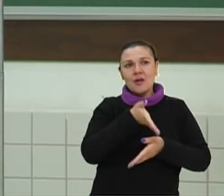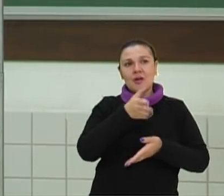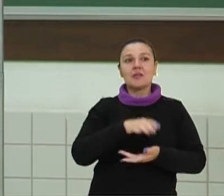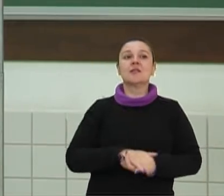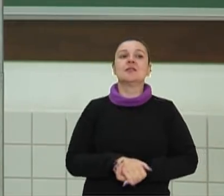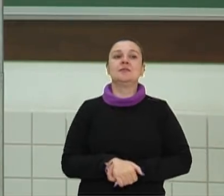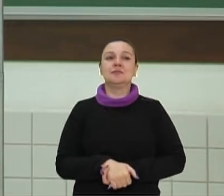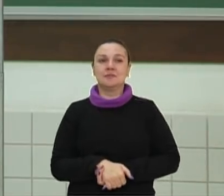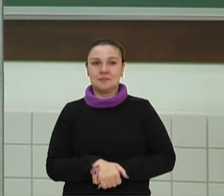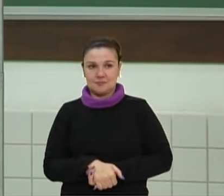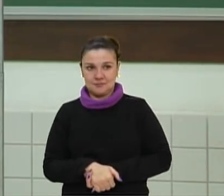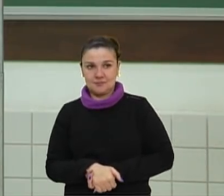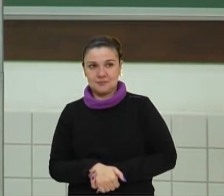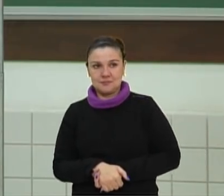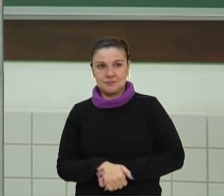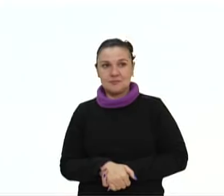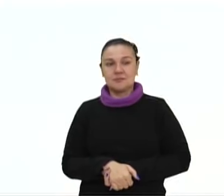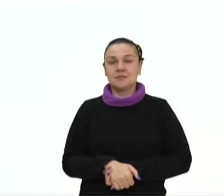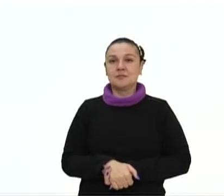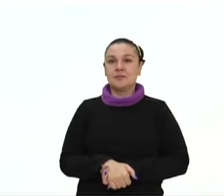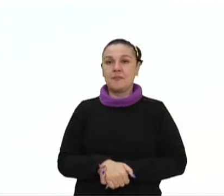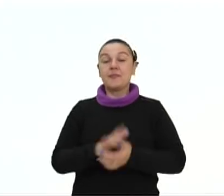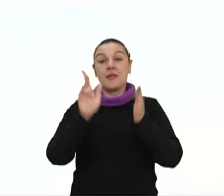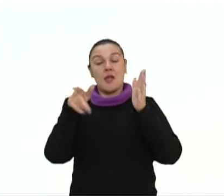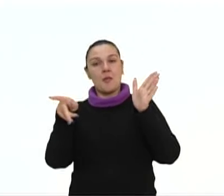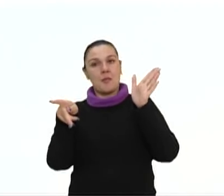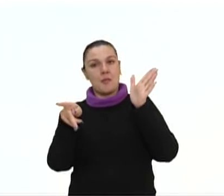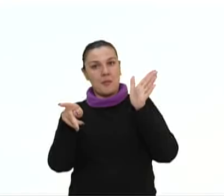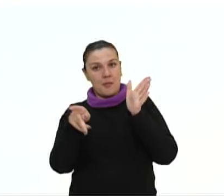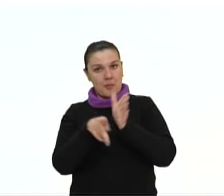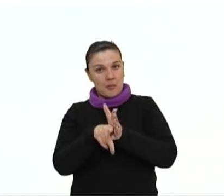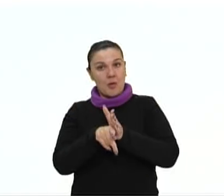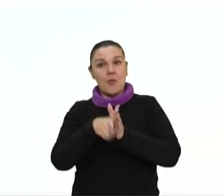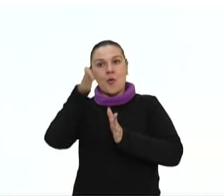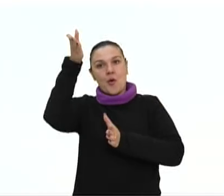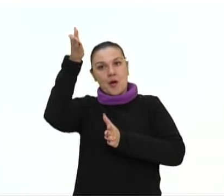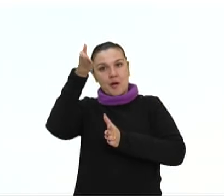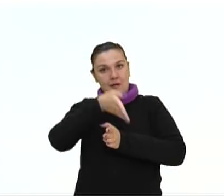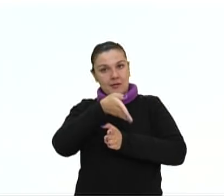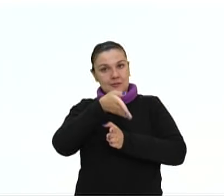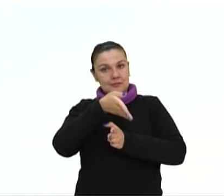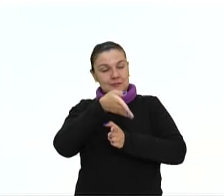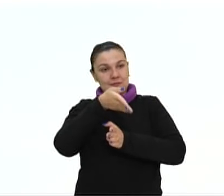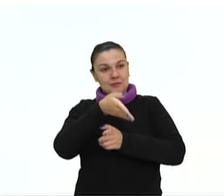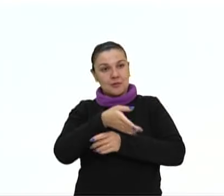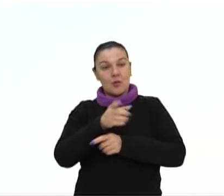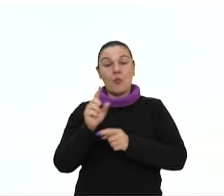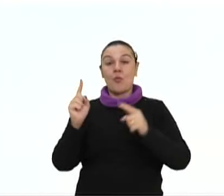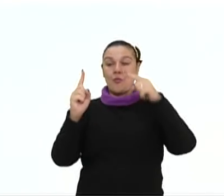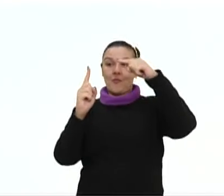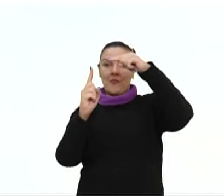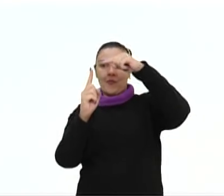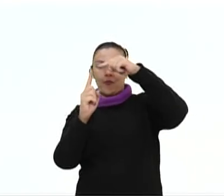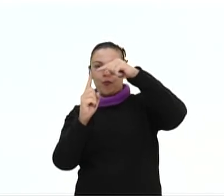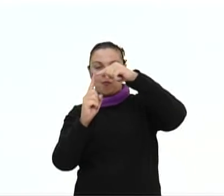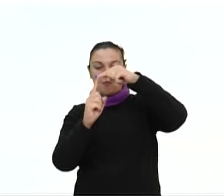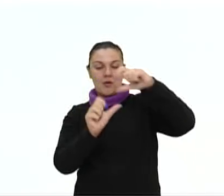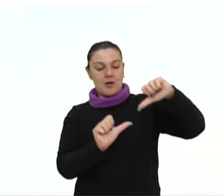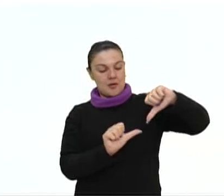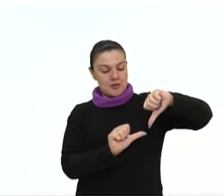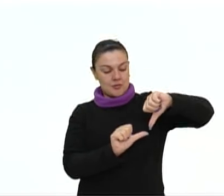diagonal? Lembram? Então, a diagonal é o segmento de reta que liga um vértice ao outro